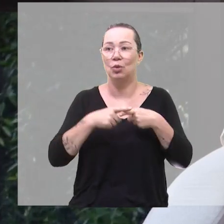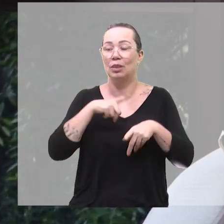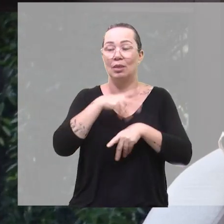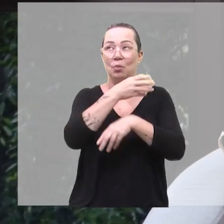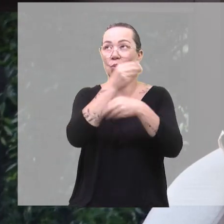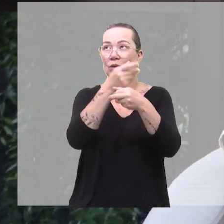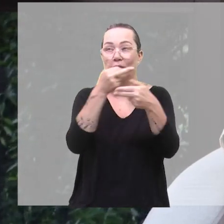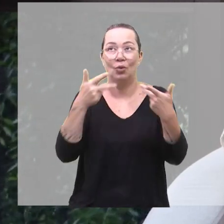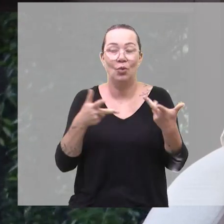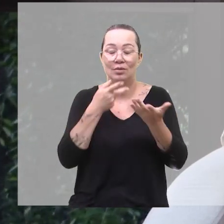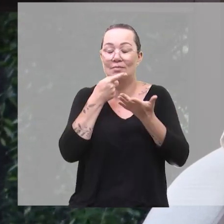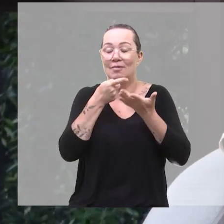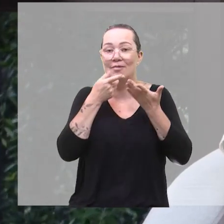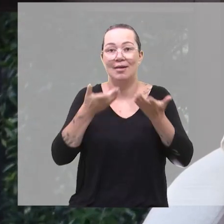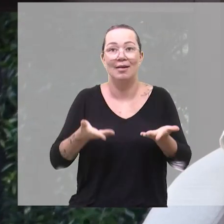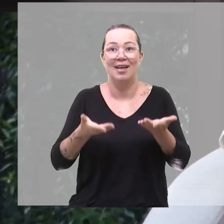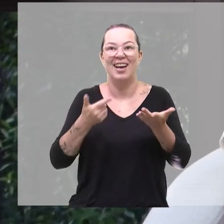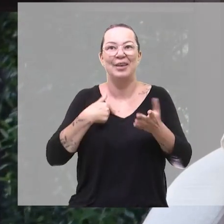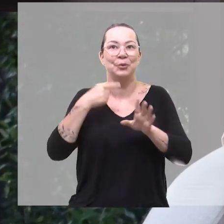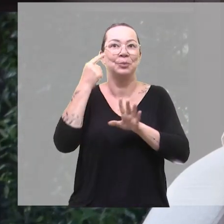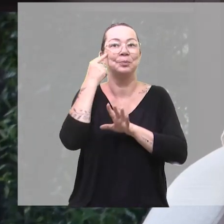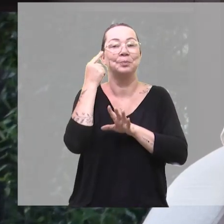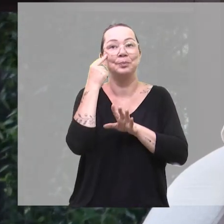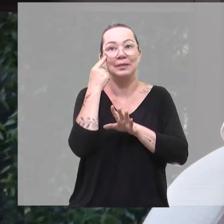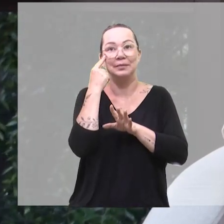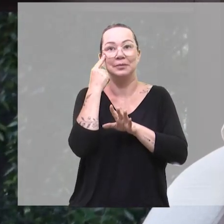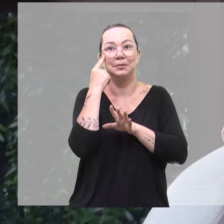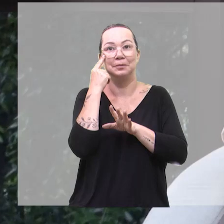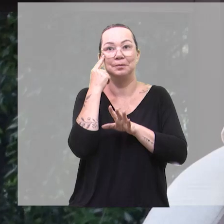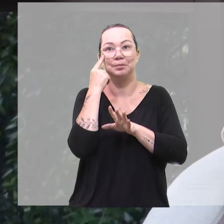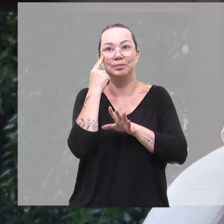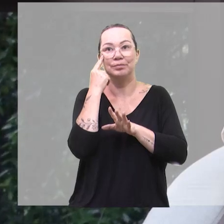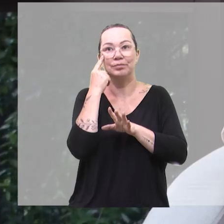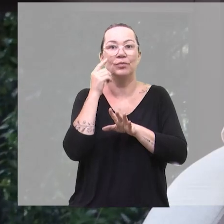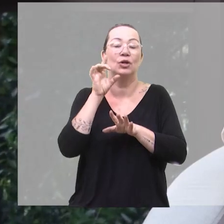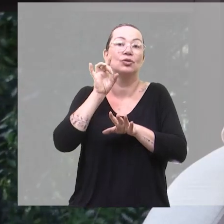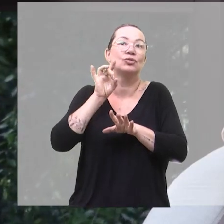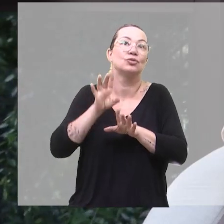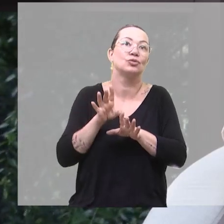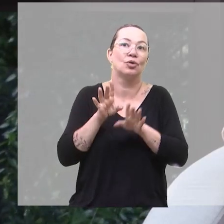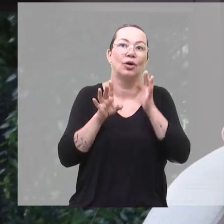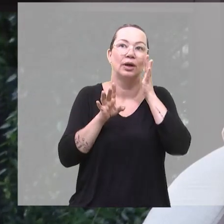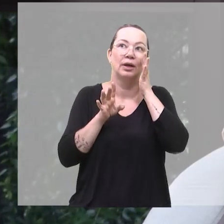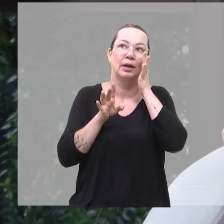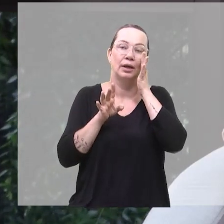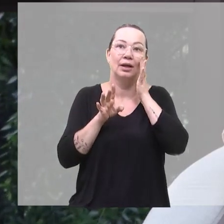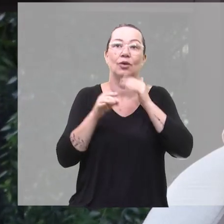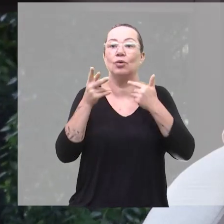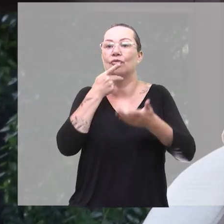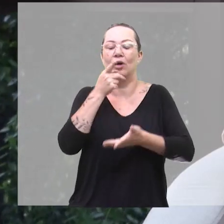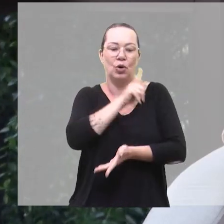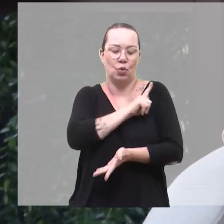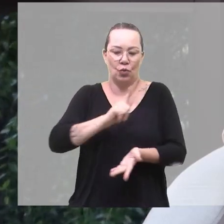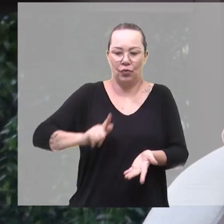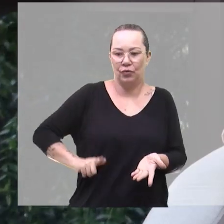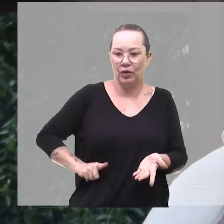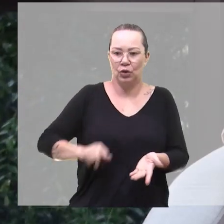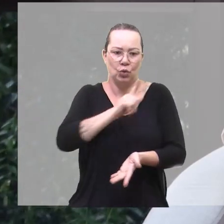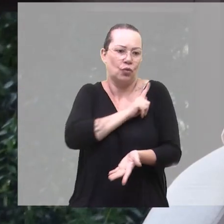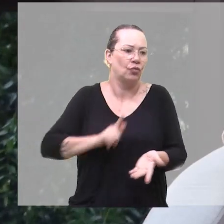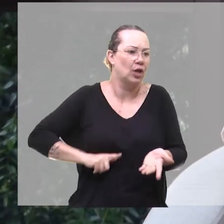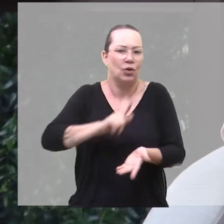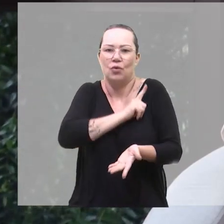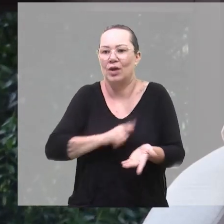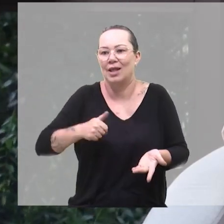aqui, porque teria tantas milhões de coisas para se dizer, né? Eu fico pensando que só o Estado, né, quando a gente diz o